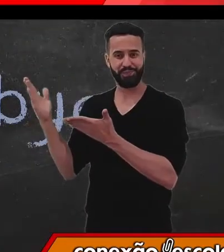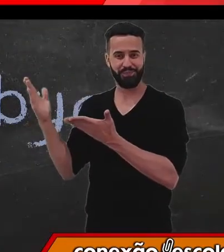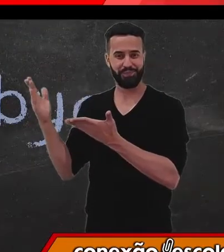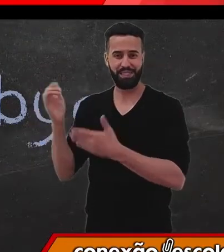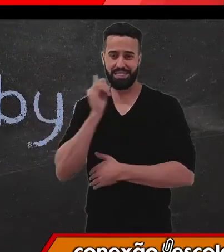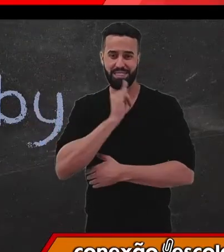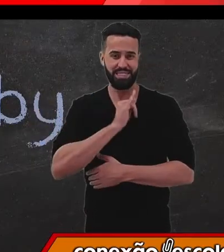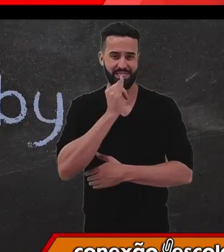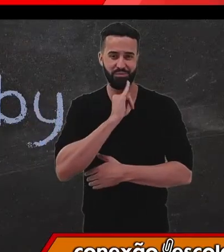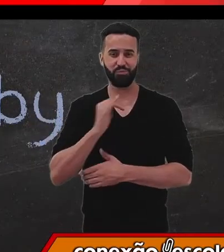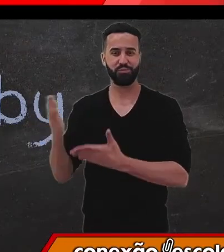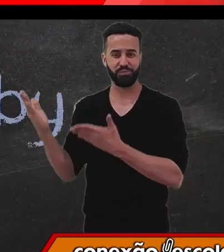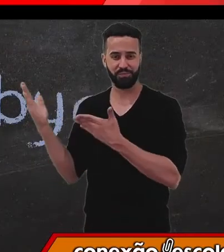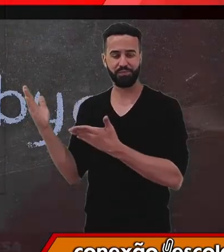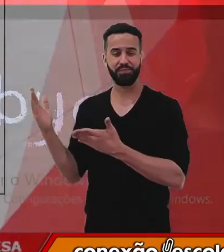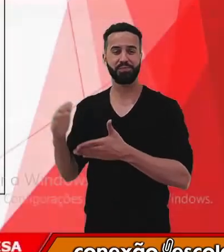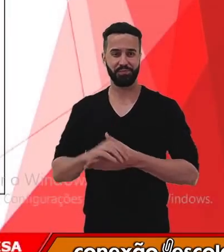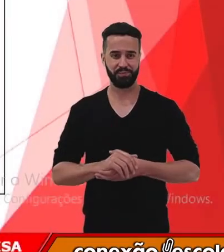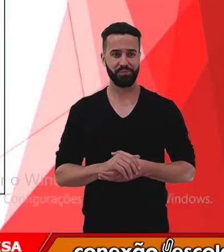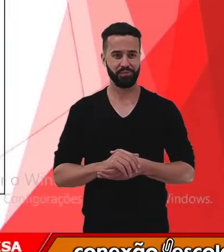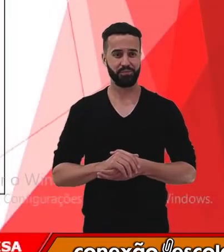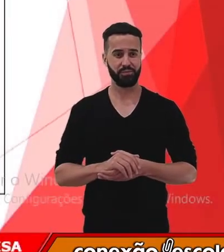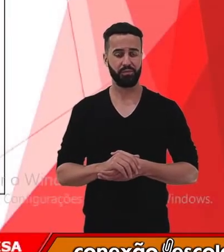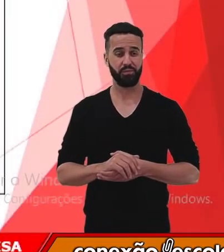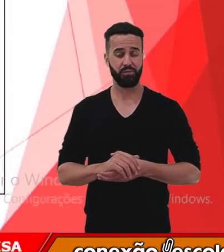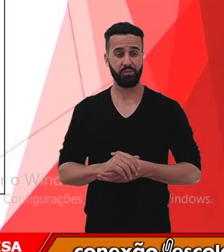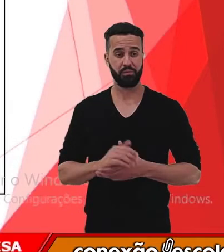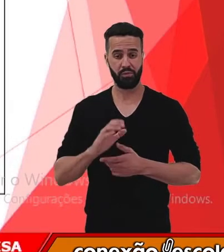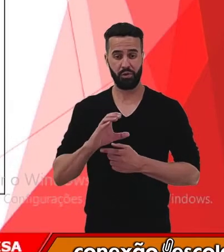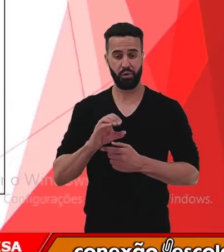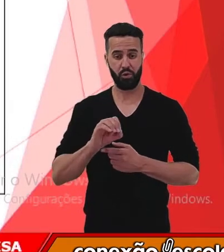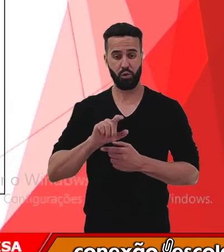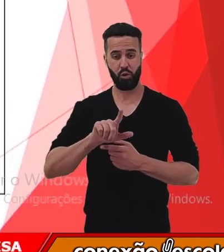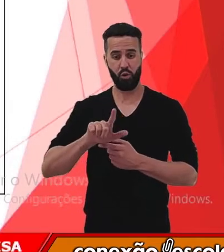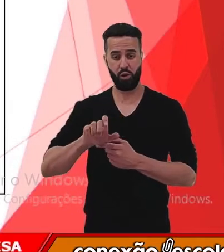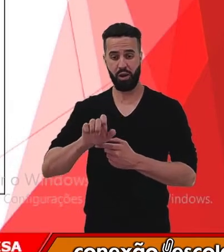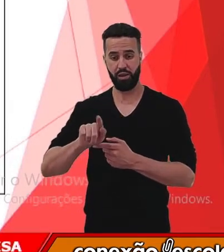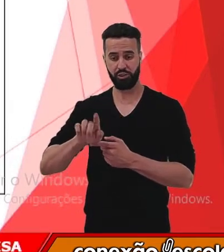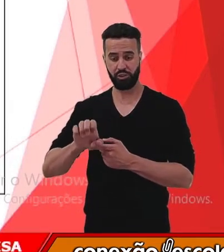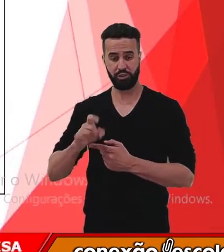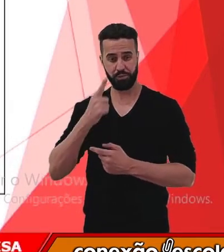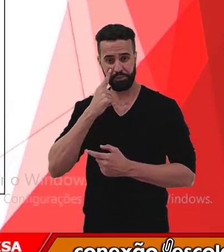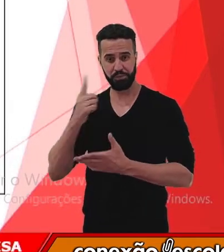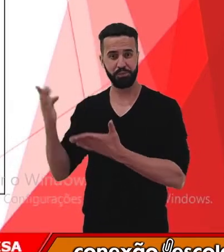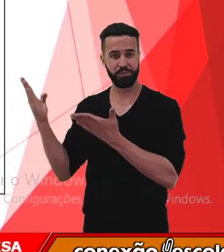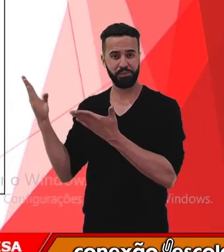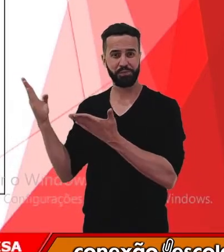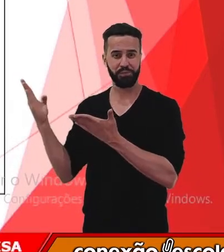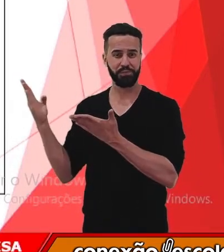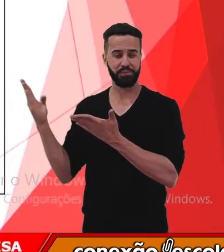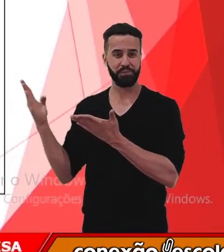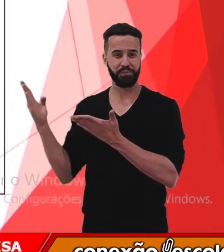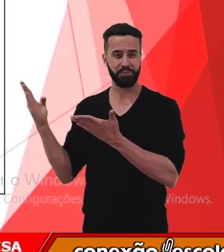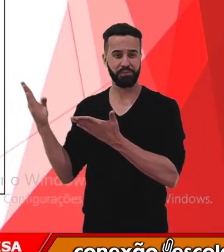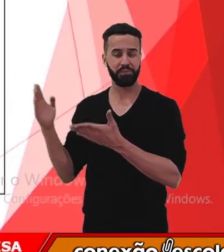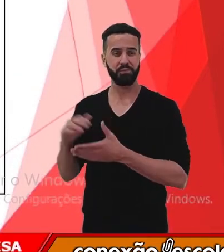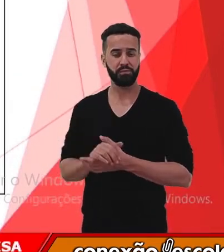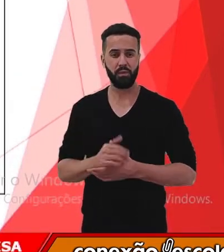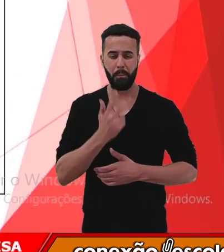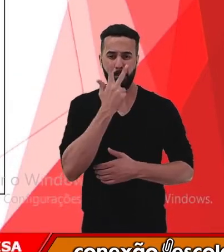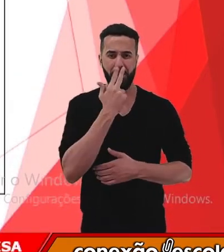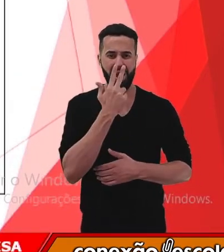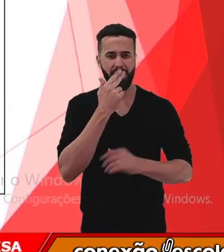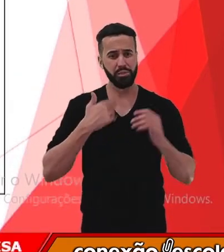Observe aí no quadro. A primeira palavra, college. College. Lembra a